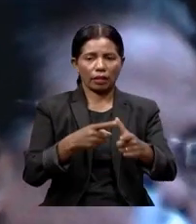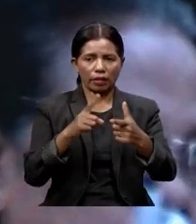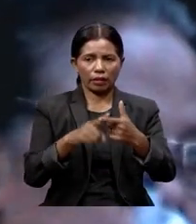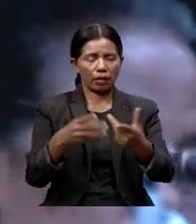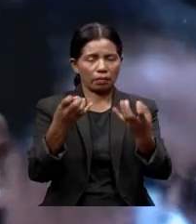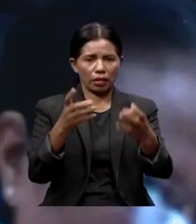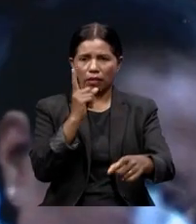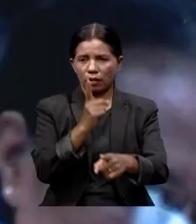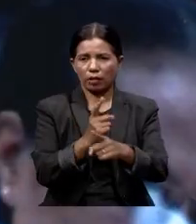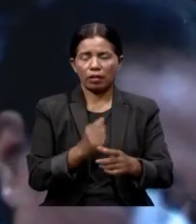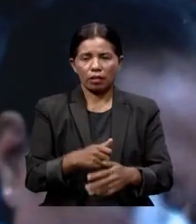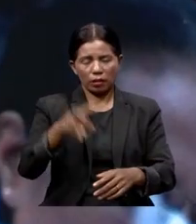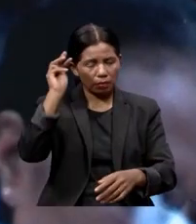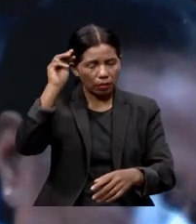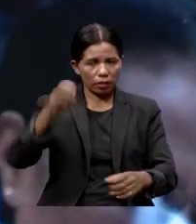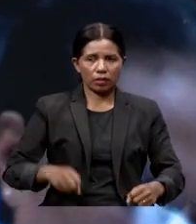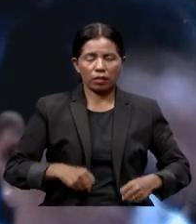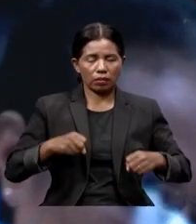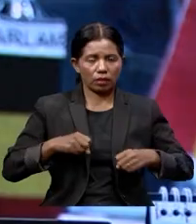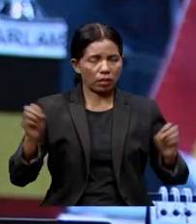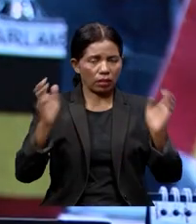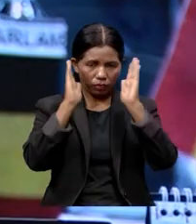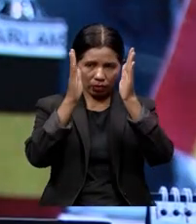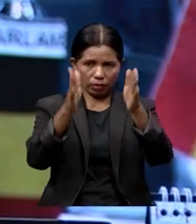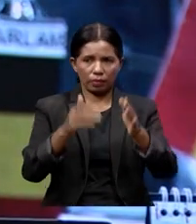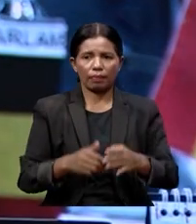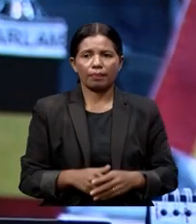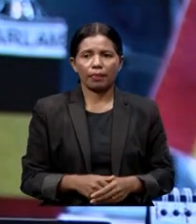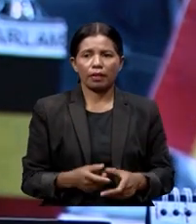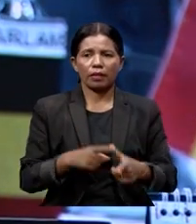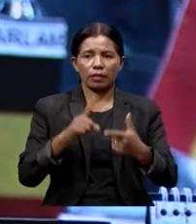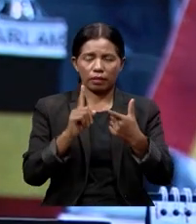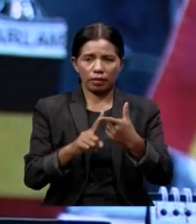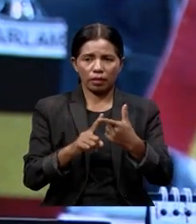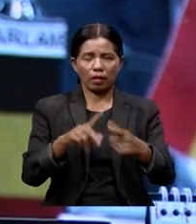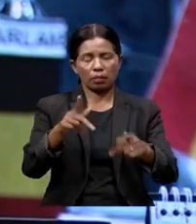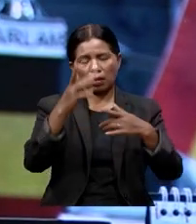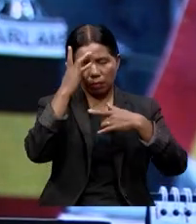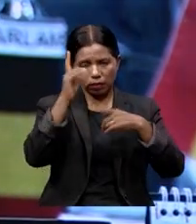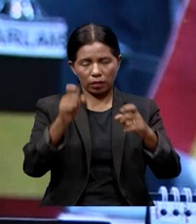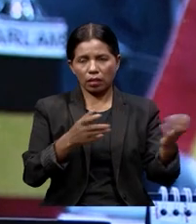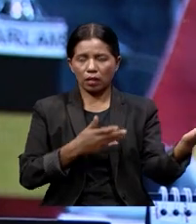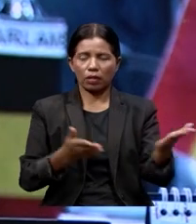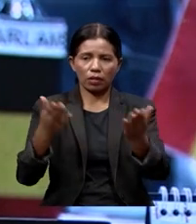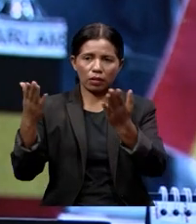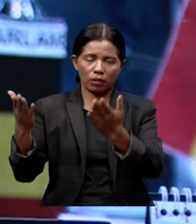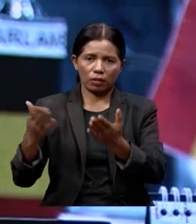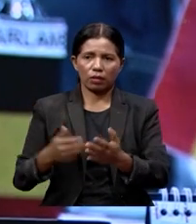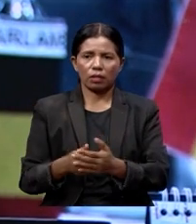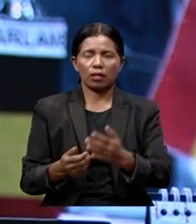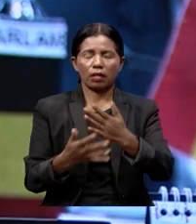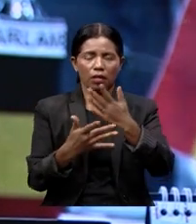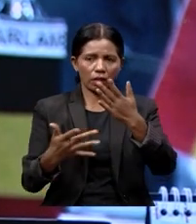barra demais. O Ministério da Saúde lá foi atenção. Depois, o paciente tem que ir do nível RANG,